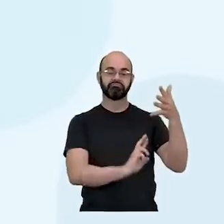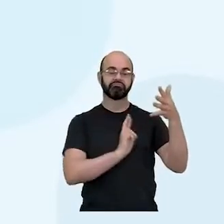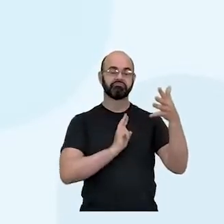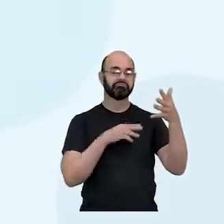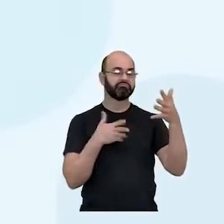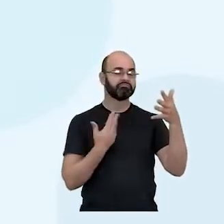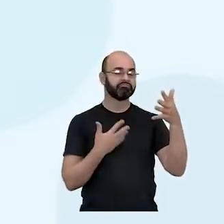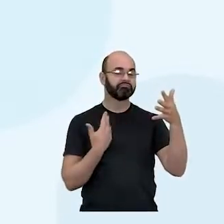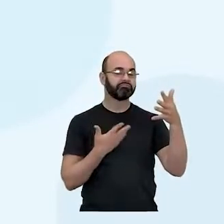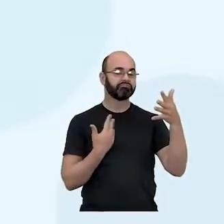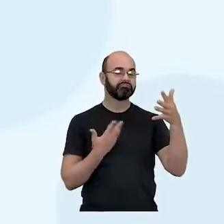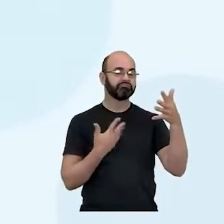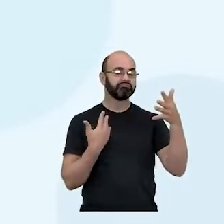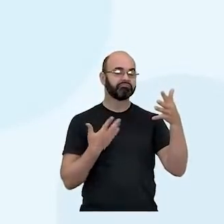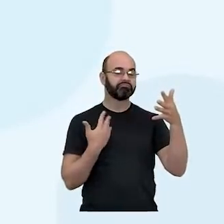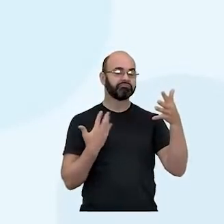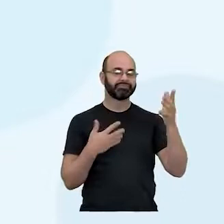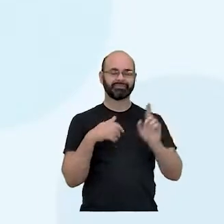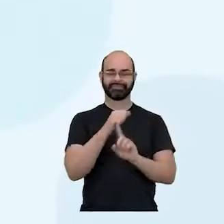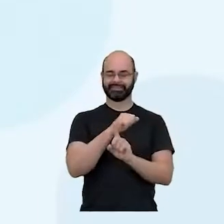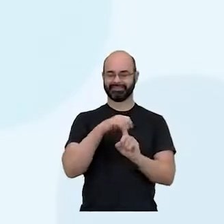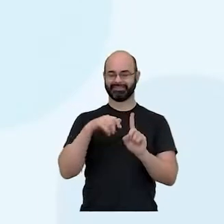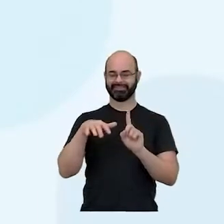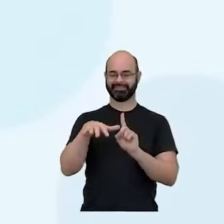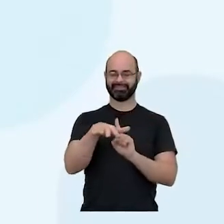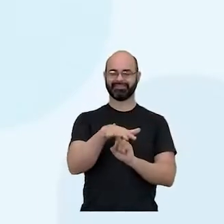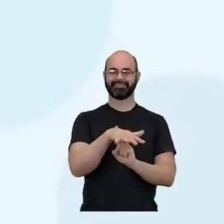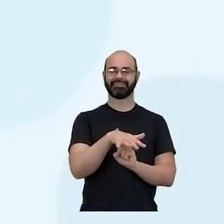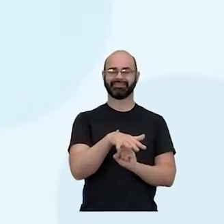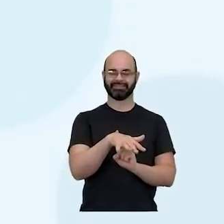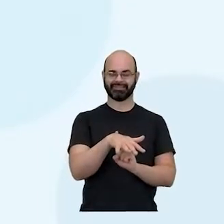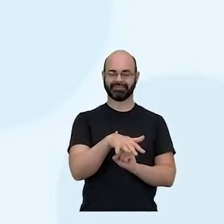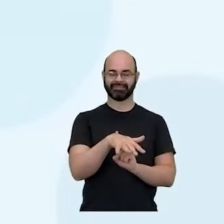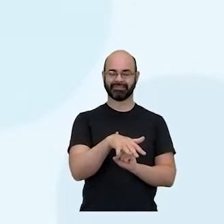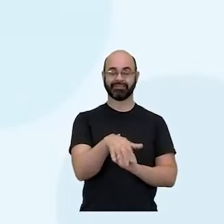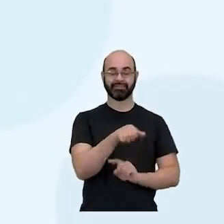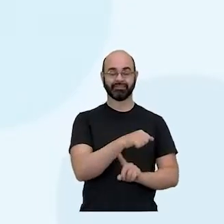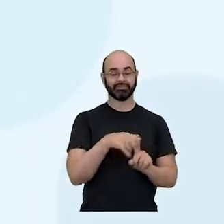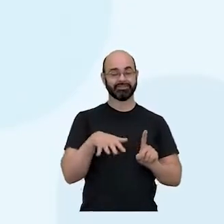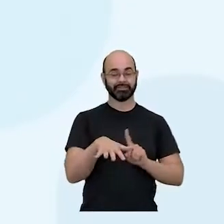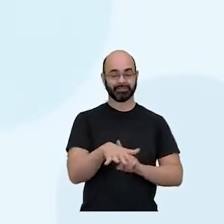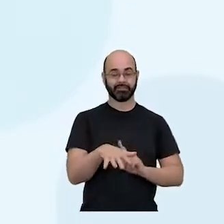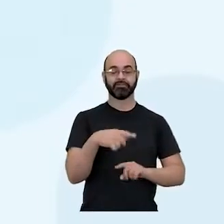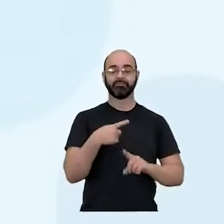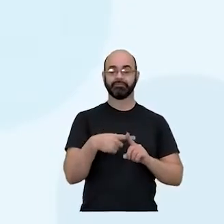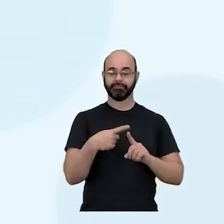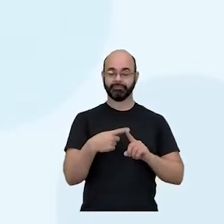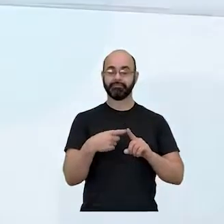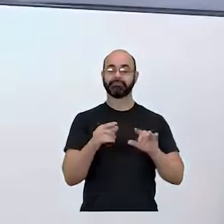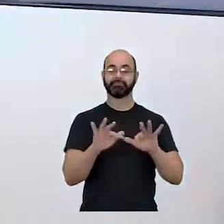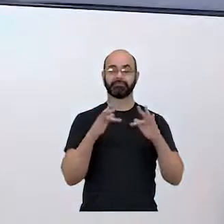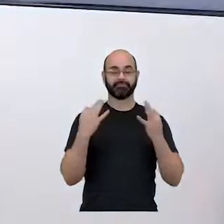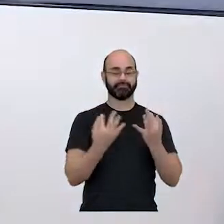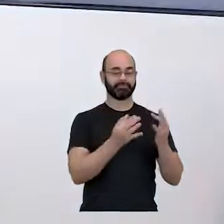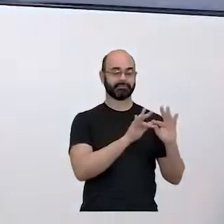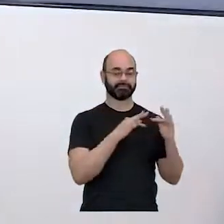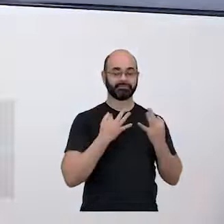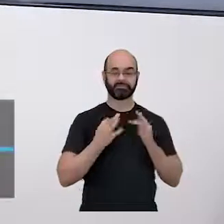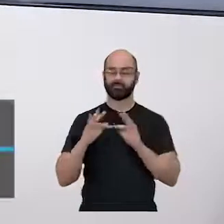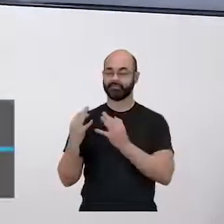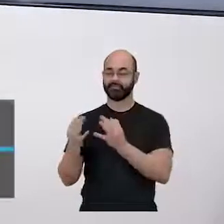E a nossa sociedade, porque a nossa sociedade também é formada por diversos grupos familiares e aqui nós